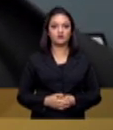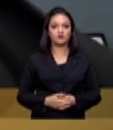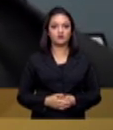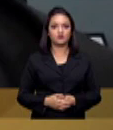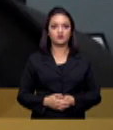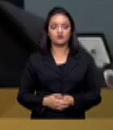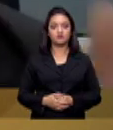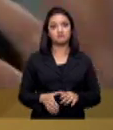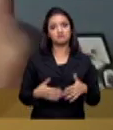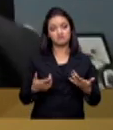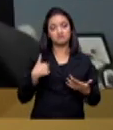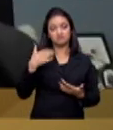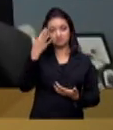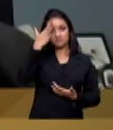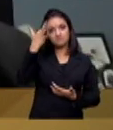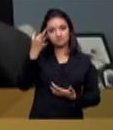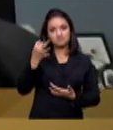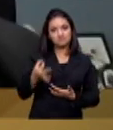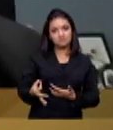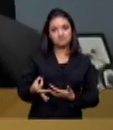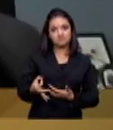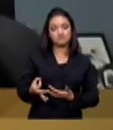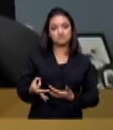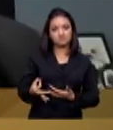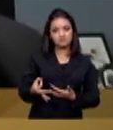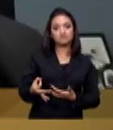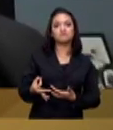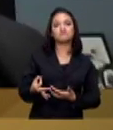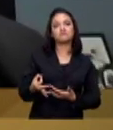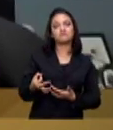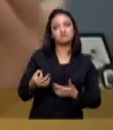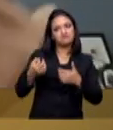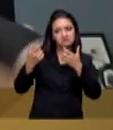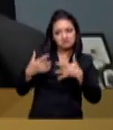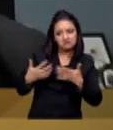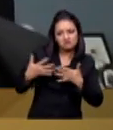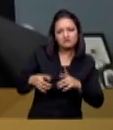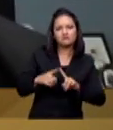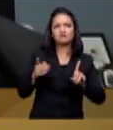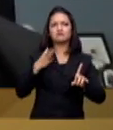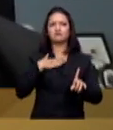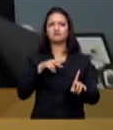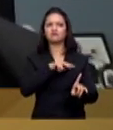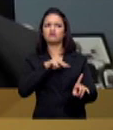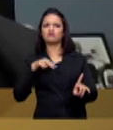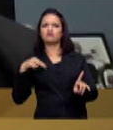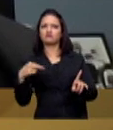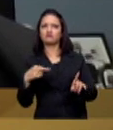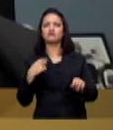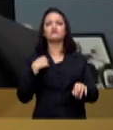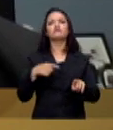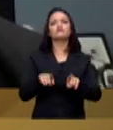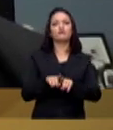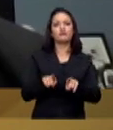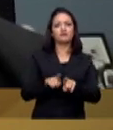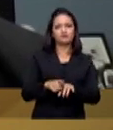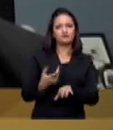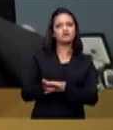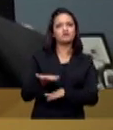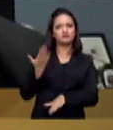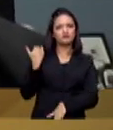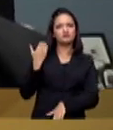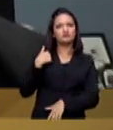a argumentação, mas olhando da minha perspectiva também como antigo